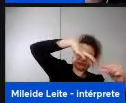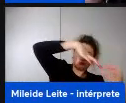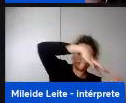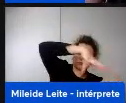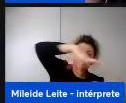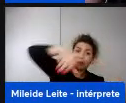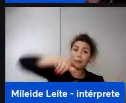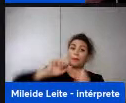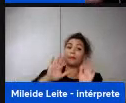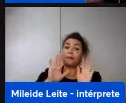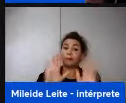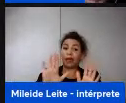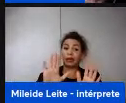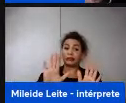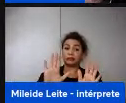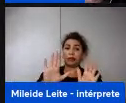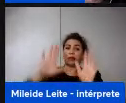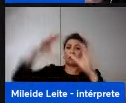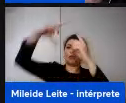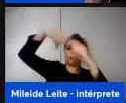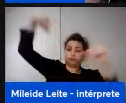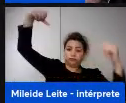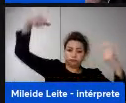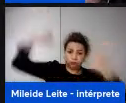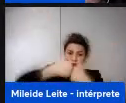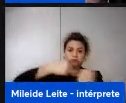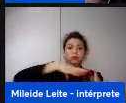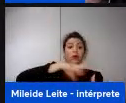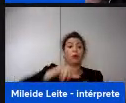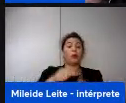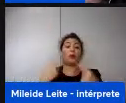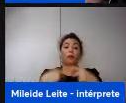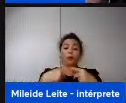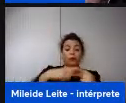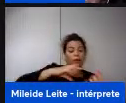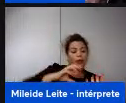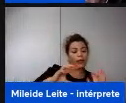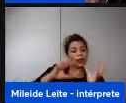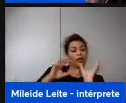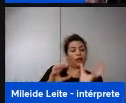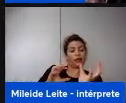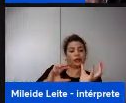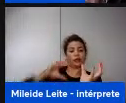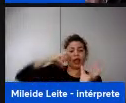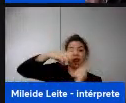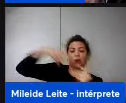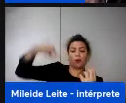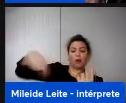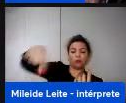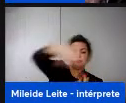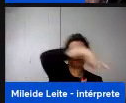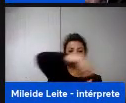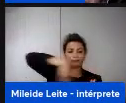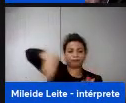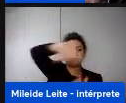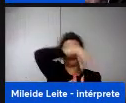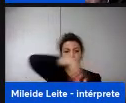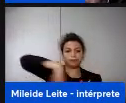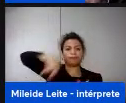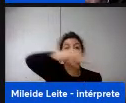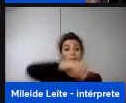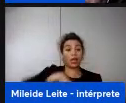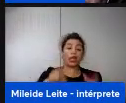só não se colide com a Terra porque ela gira em torno da Terra numa velocidade muito grande. A mesma coisa